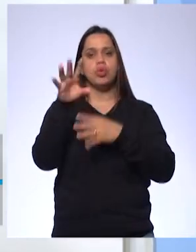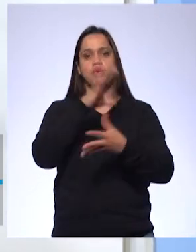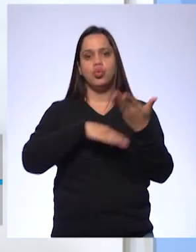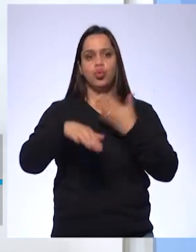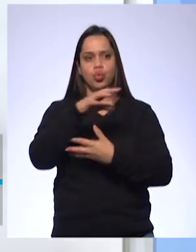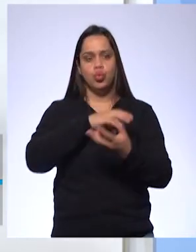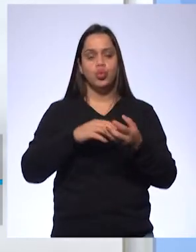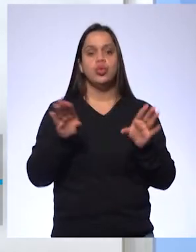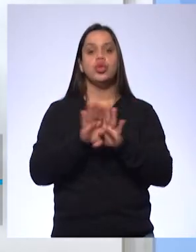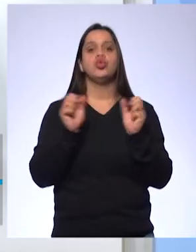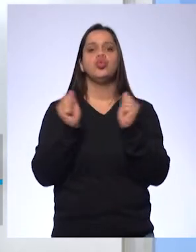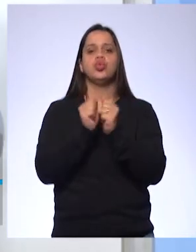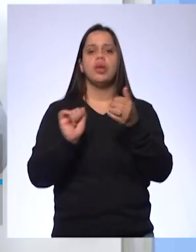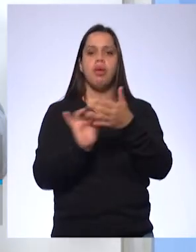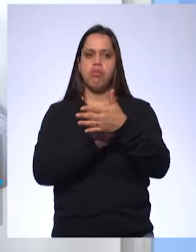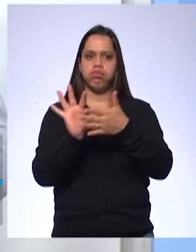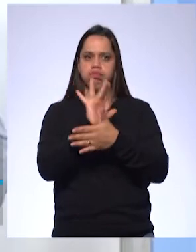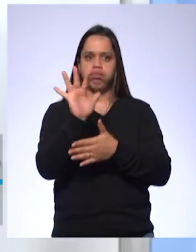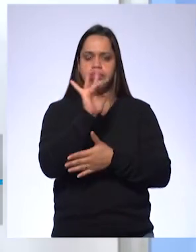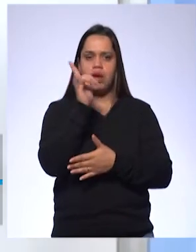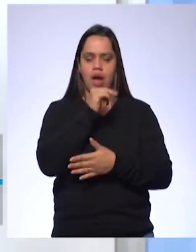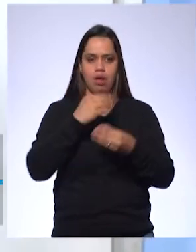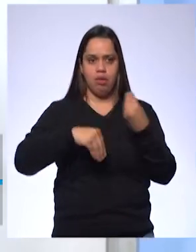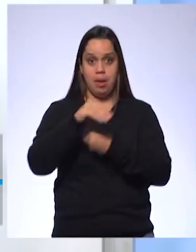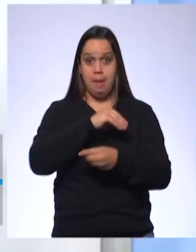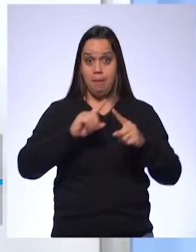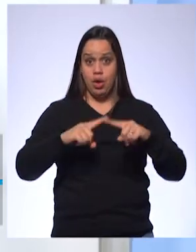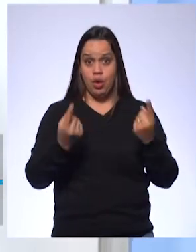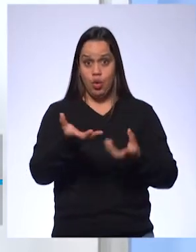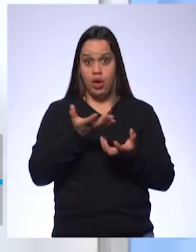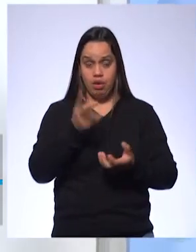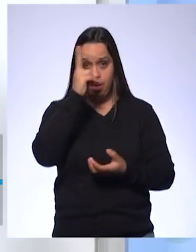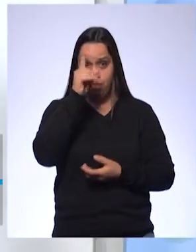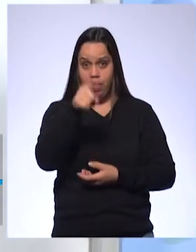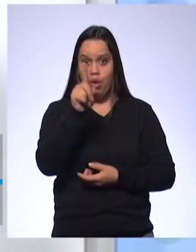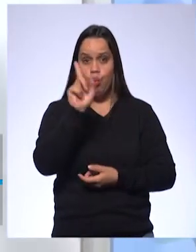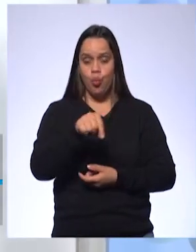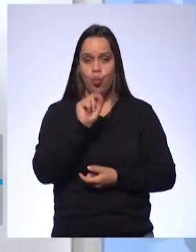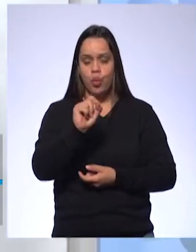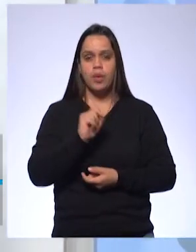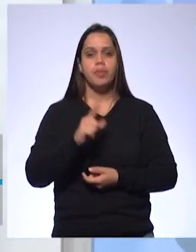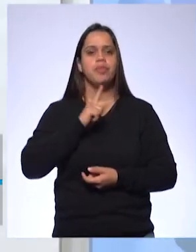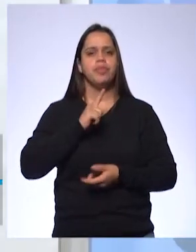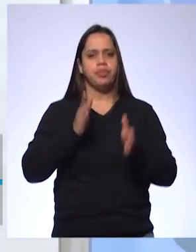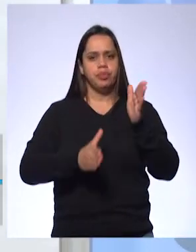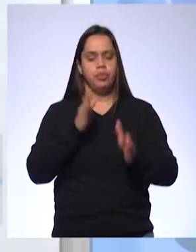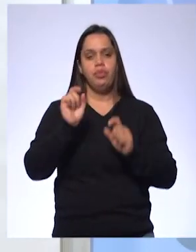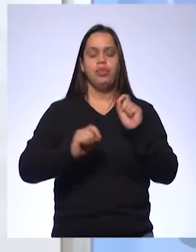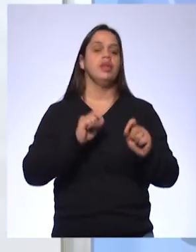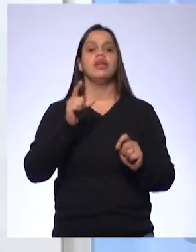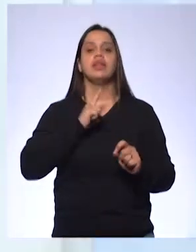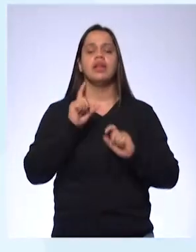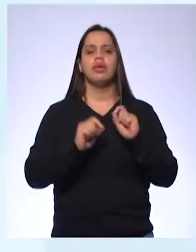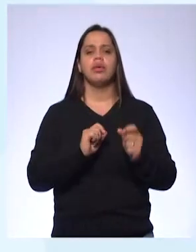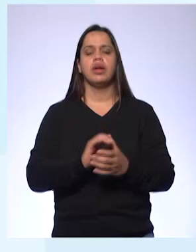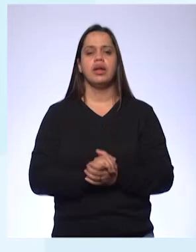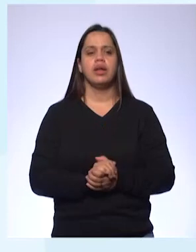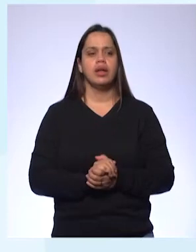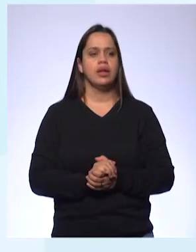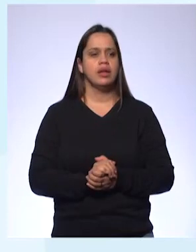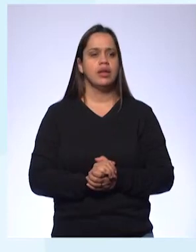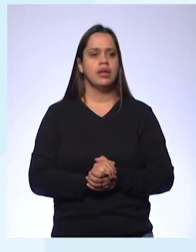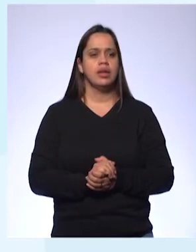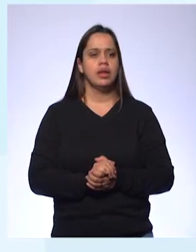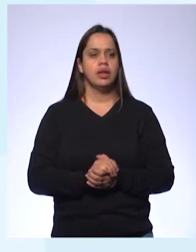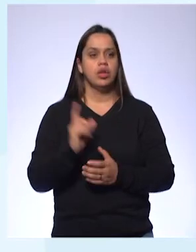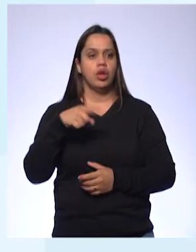com o vapor de água também. Agora, uma mistura que eu quero te lembrar é essa. Ó. A gente está vivendo uma época que... Pode colocar o slide, por favor. A